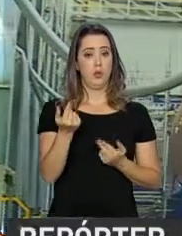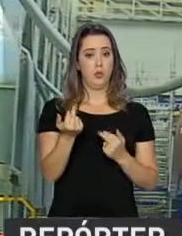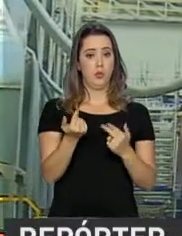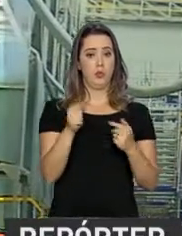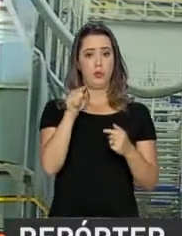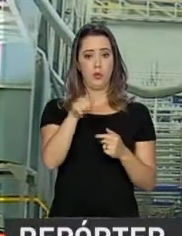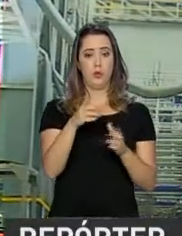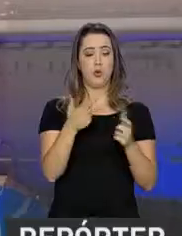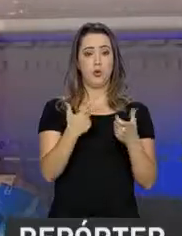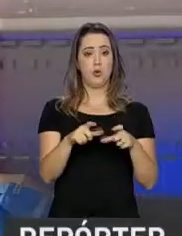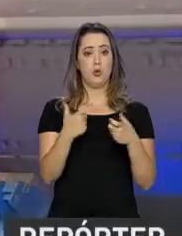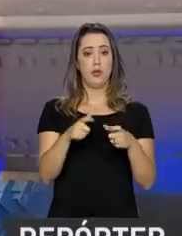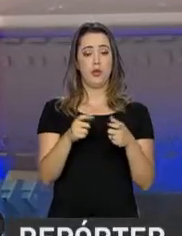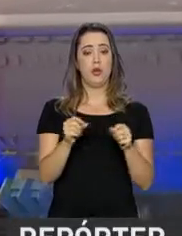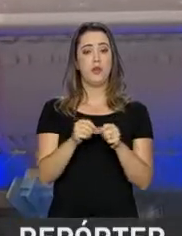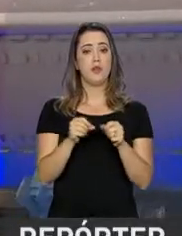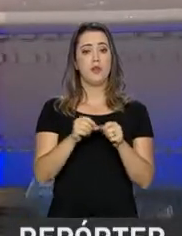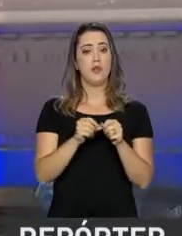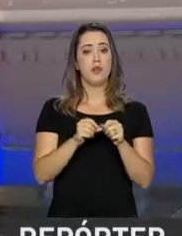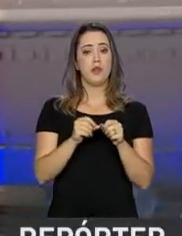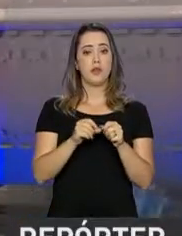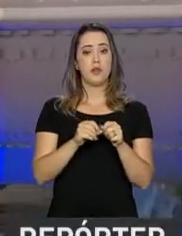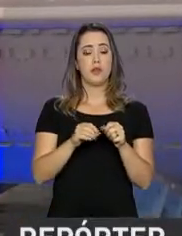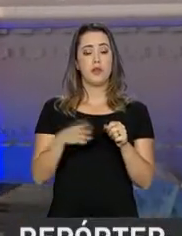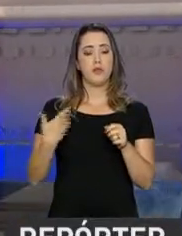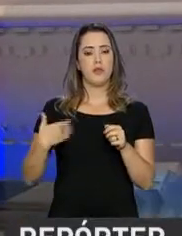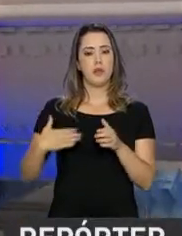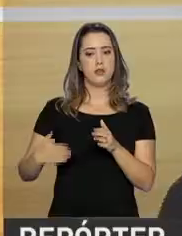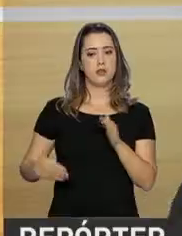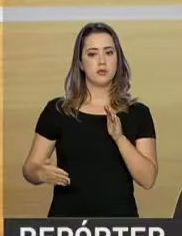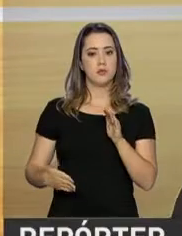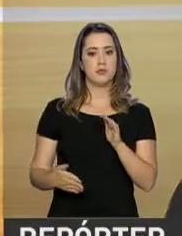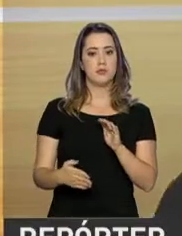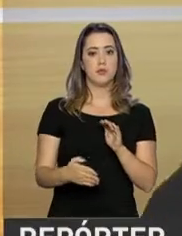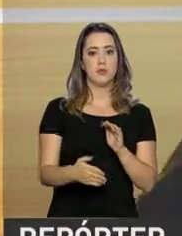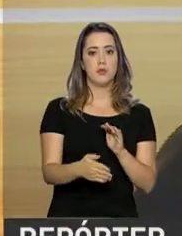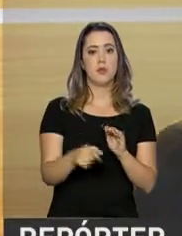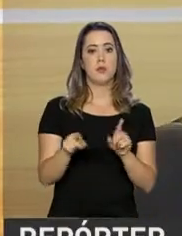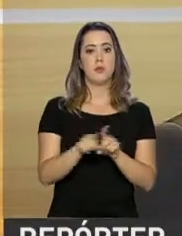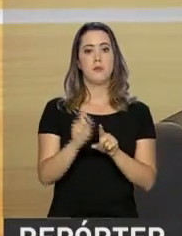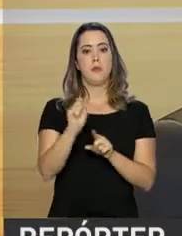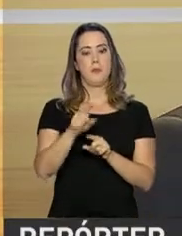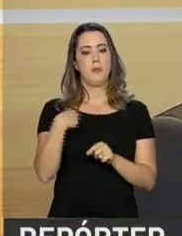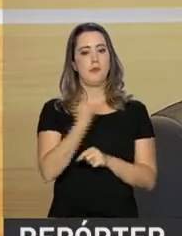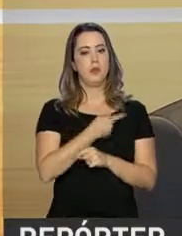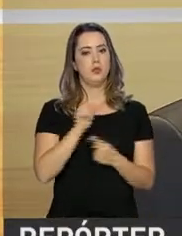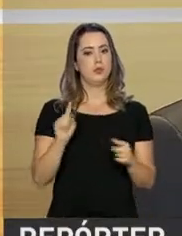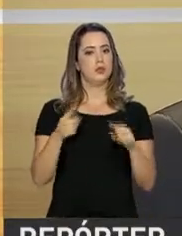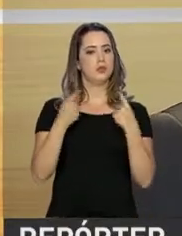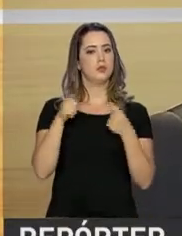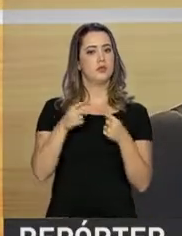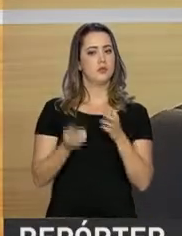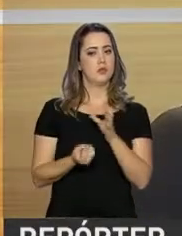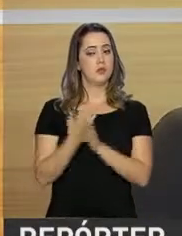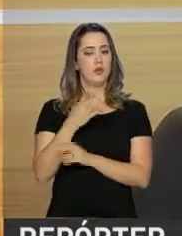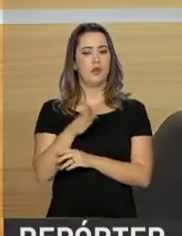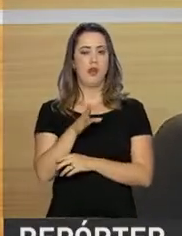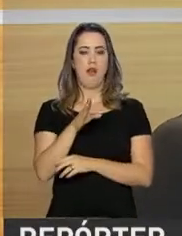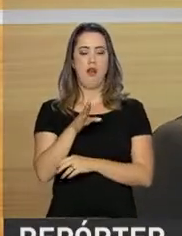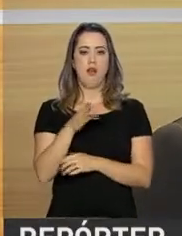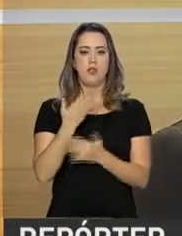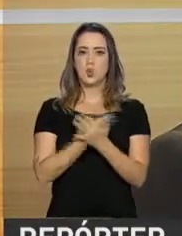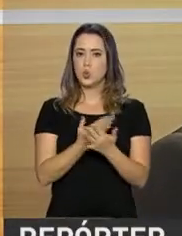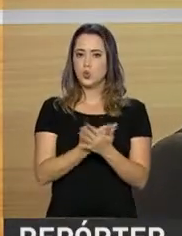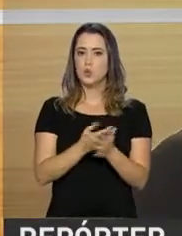fabricação de submarinos no porto de itaguaí no rio de janeiro o desafio é gerar que conhecimento e também